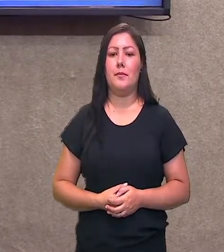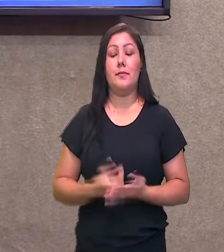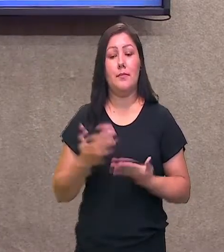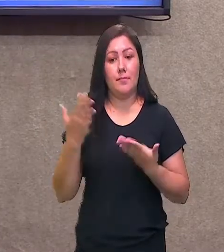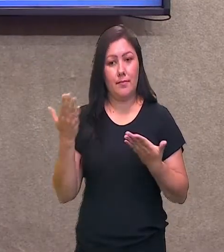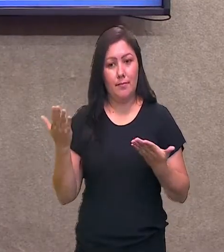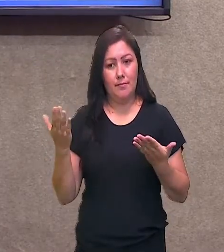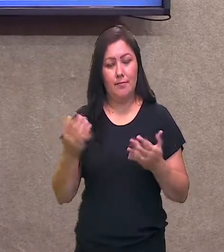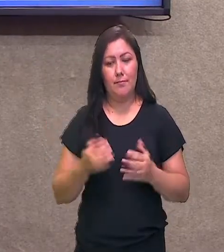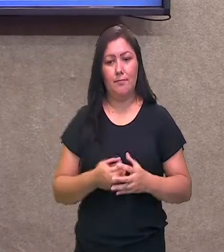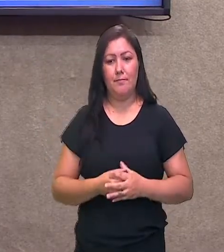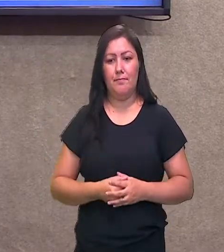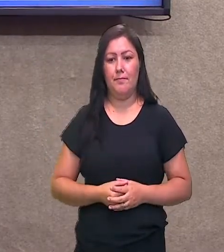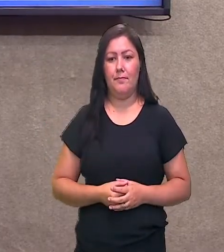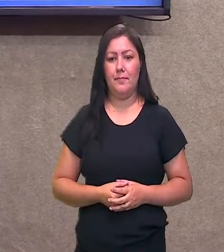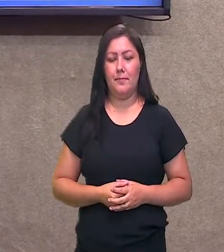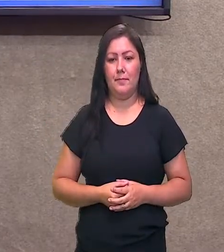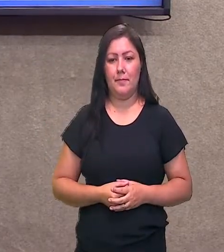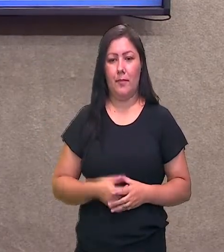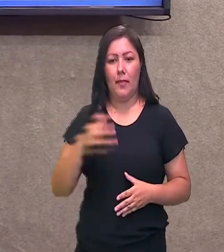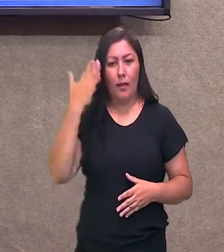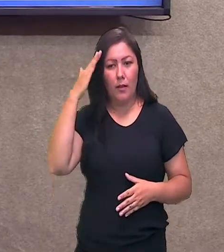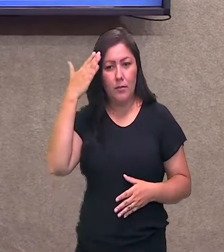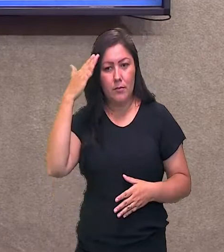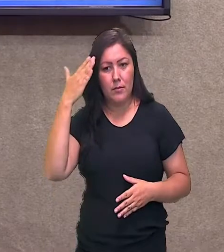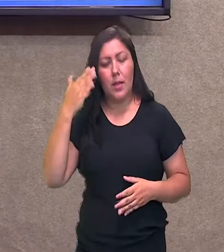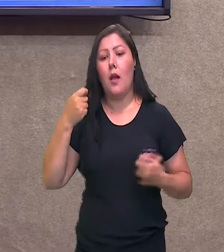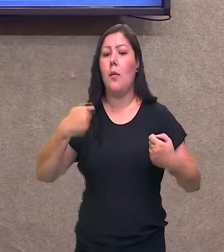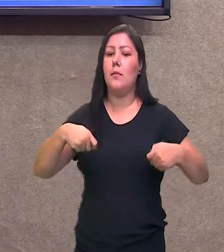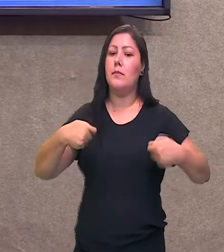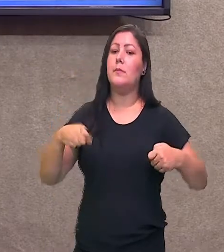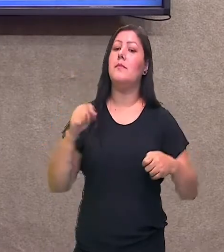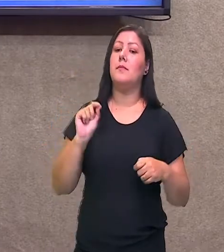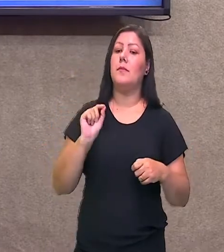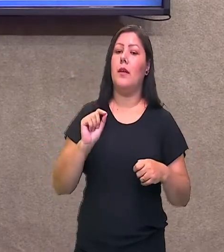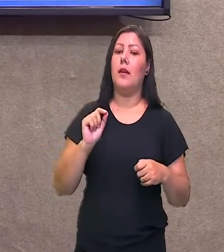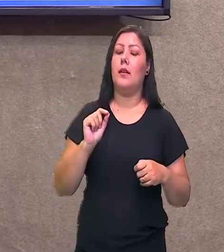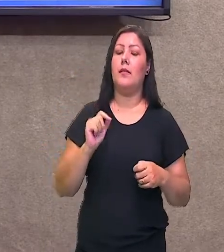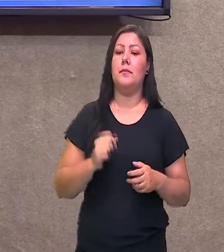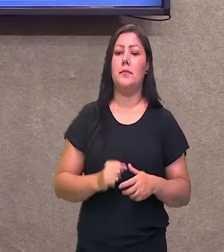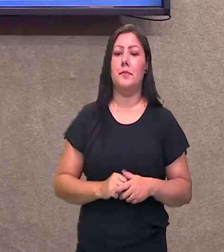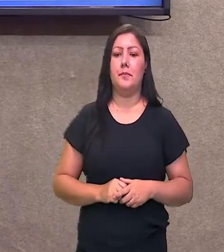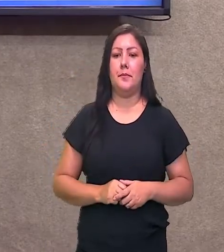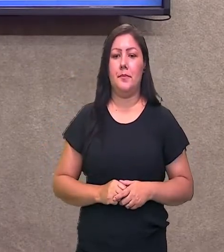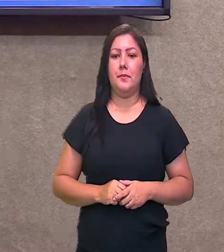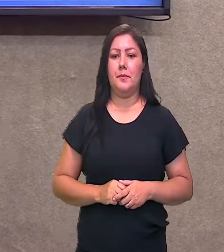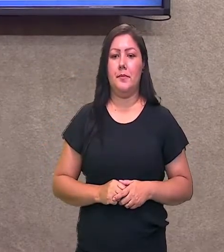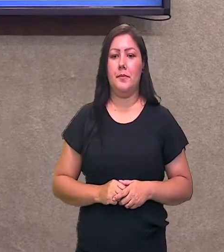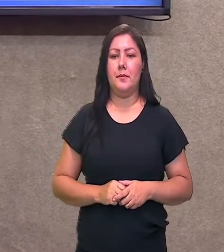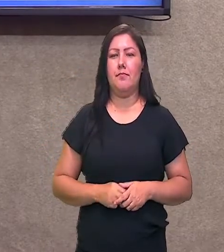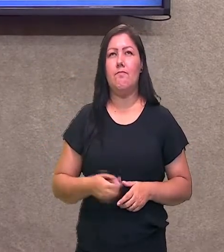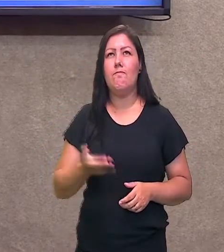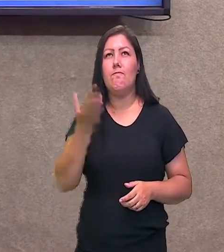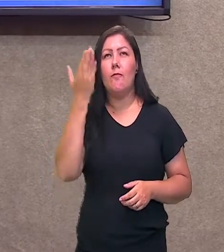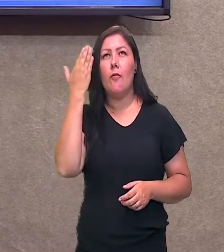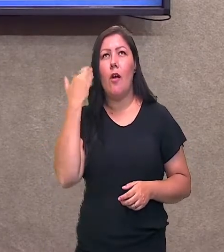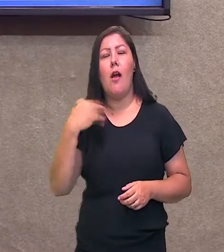Então, para a gente entender isso aqui, nós precisamos voltar ao